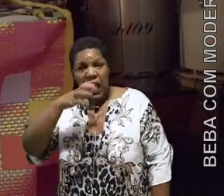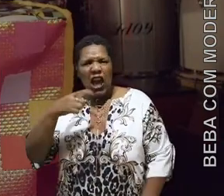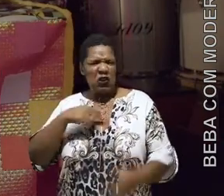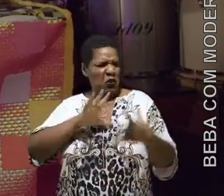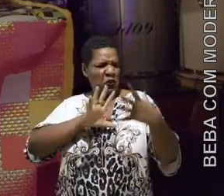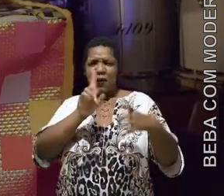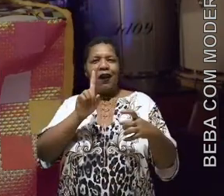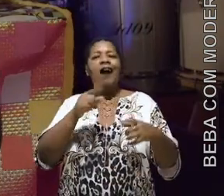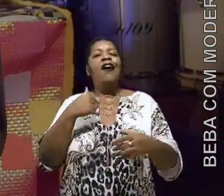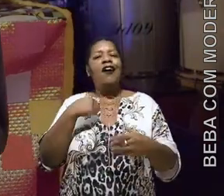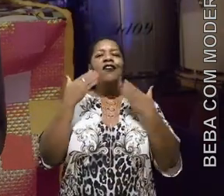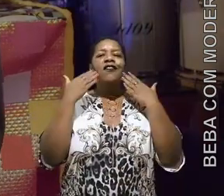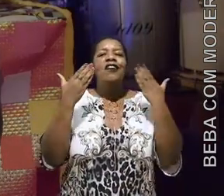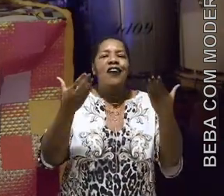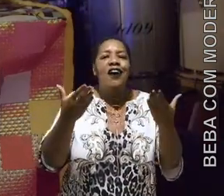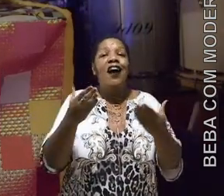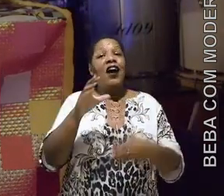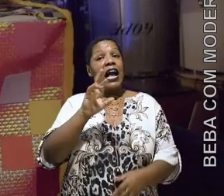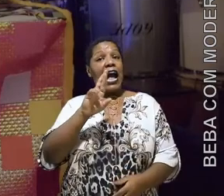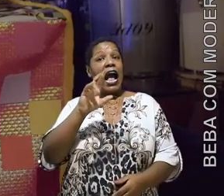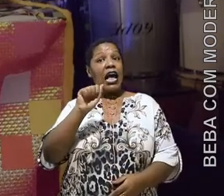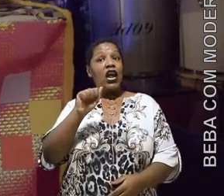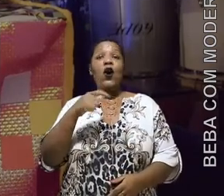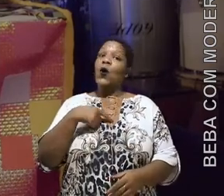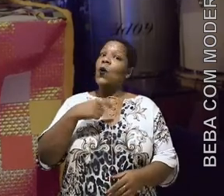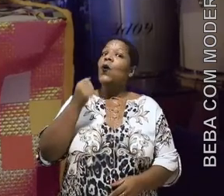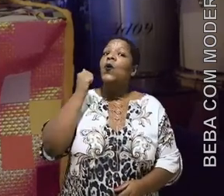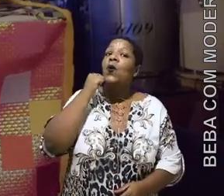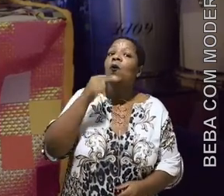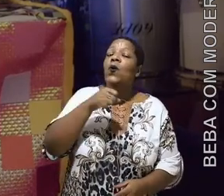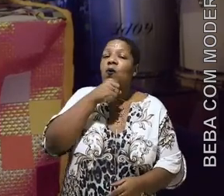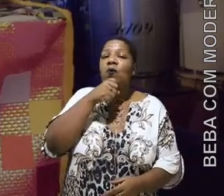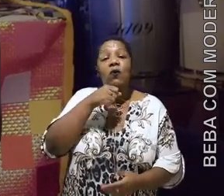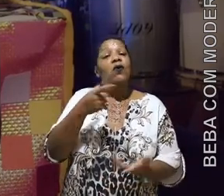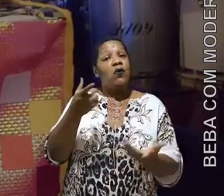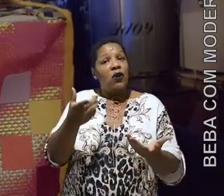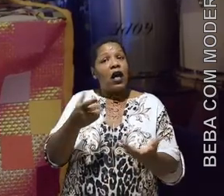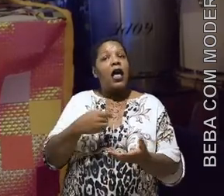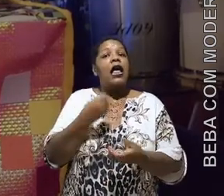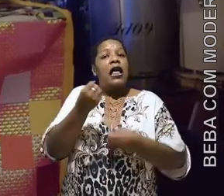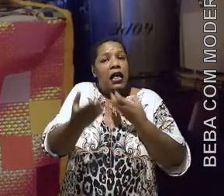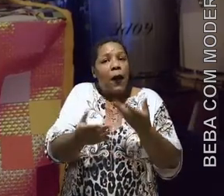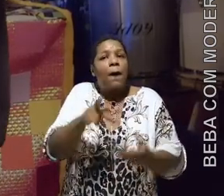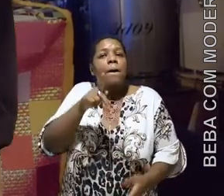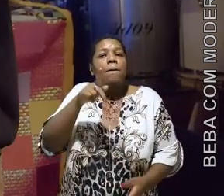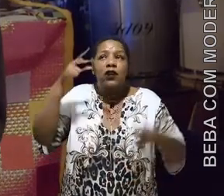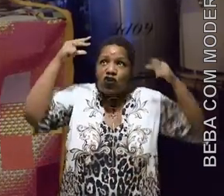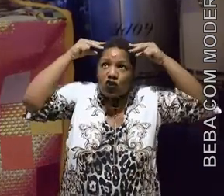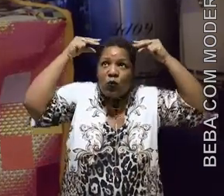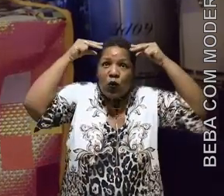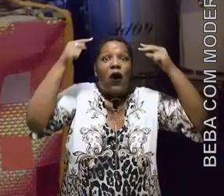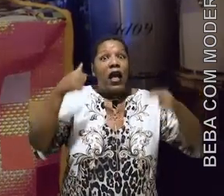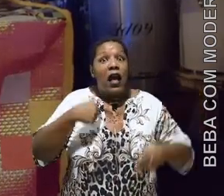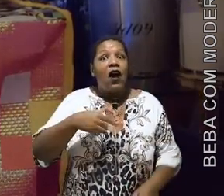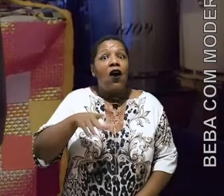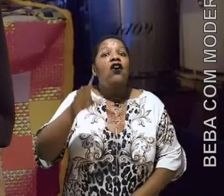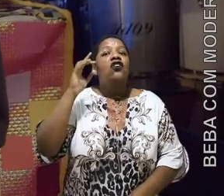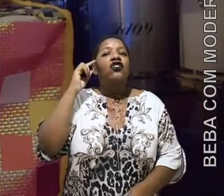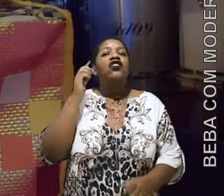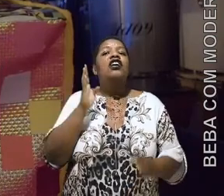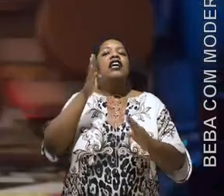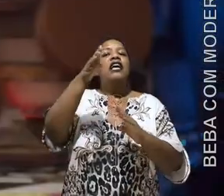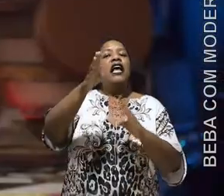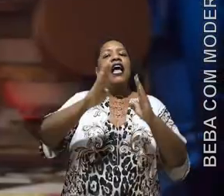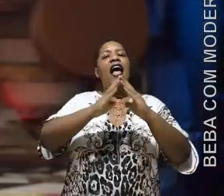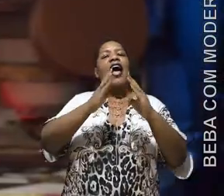sobre briga Sou diversos não a sua cara o carinho coroa virtual fribal vocal Rua alimentei seu pitbull com o meu